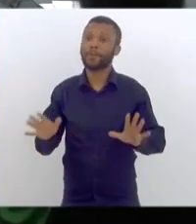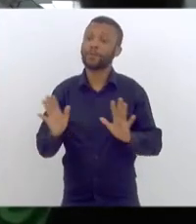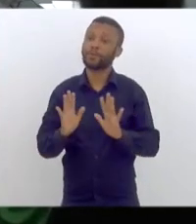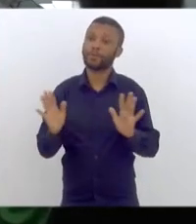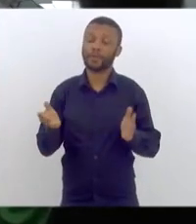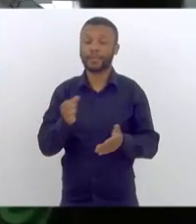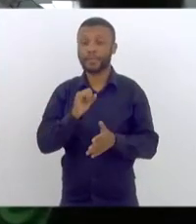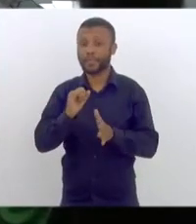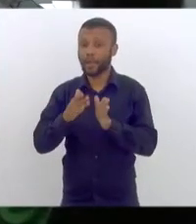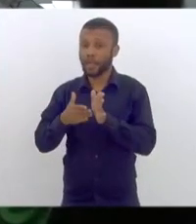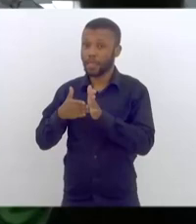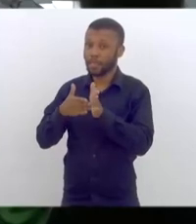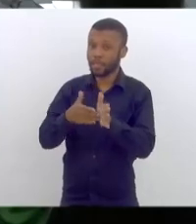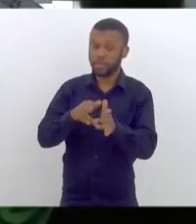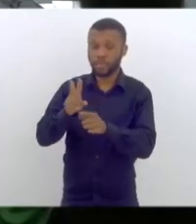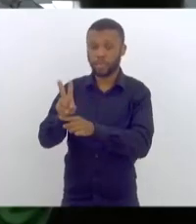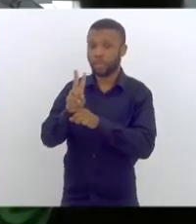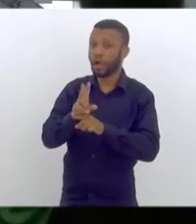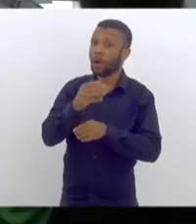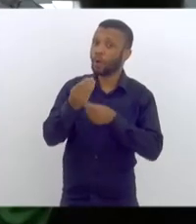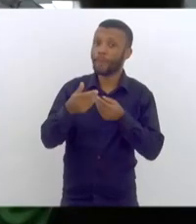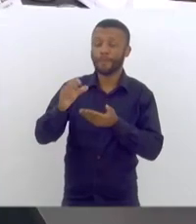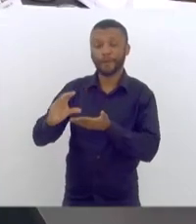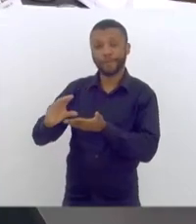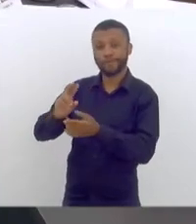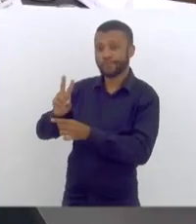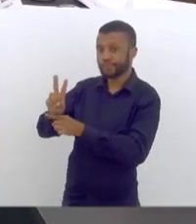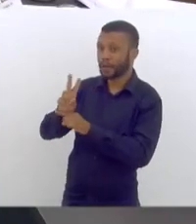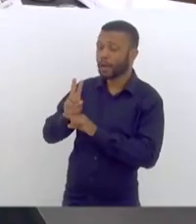é idóne como é que vai tomar empréstimo no estado